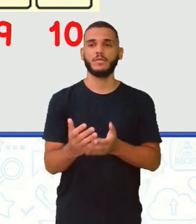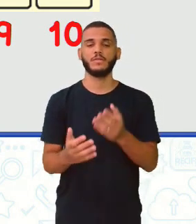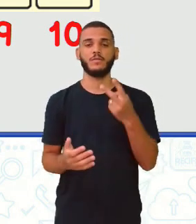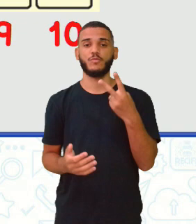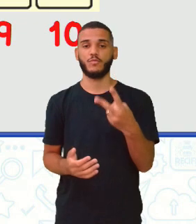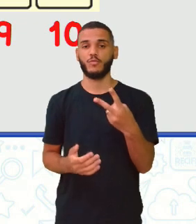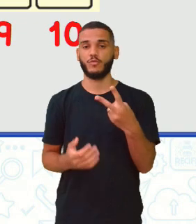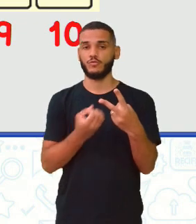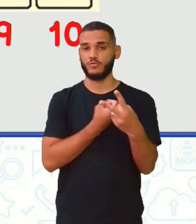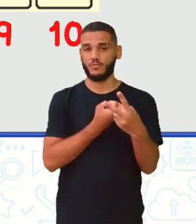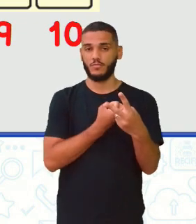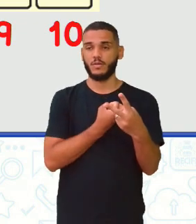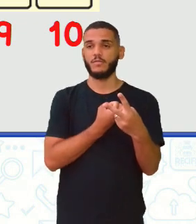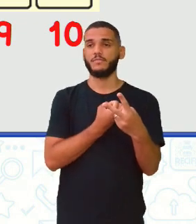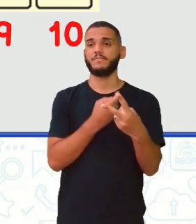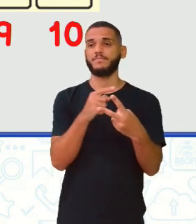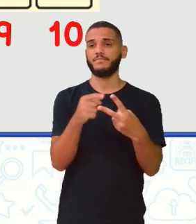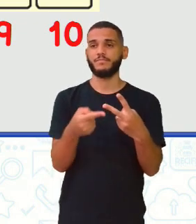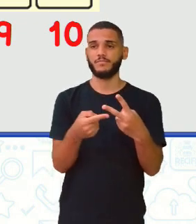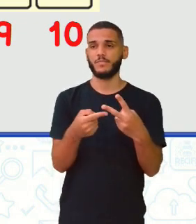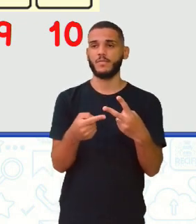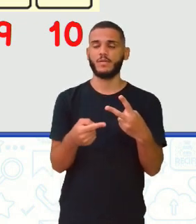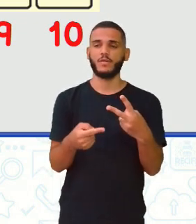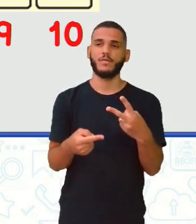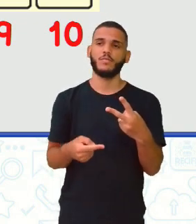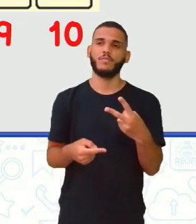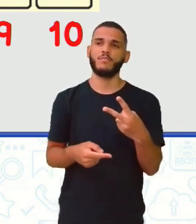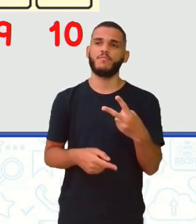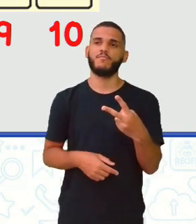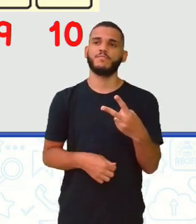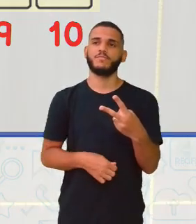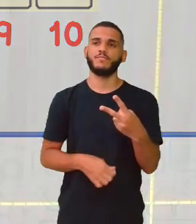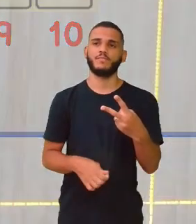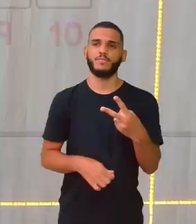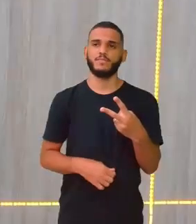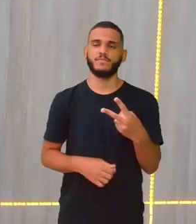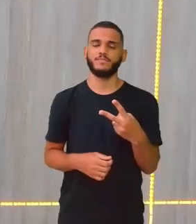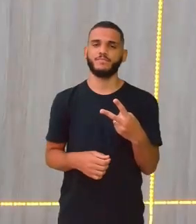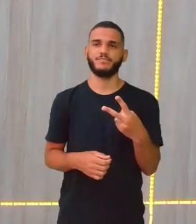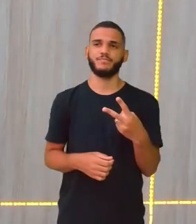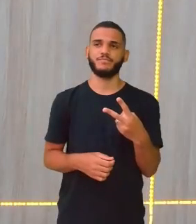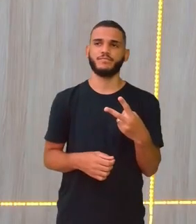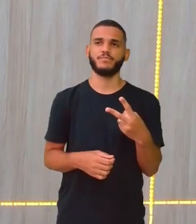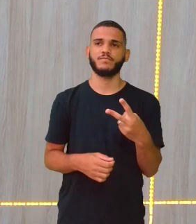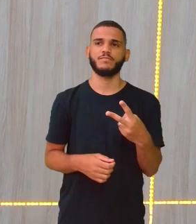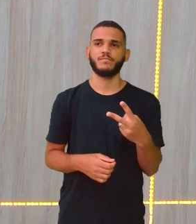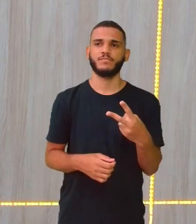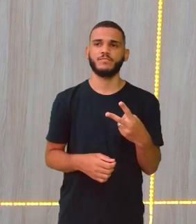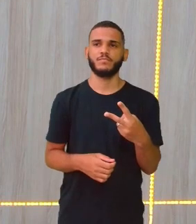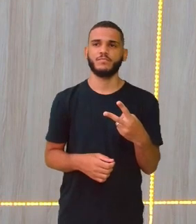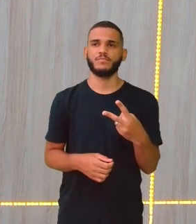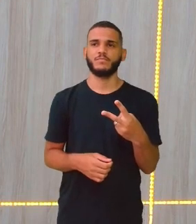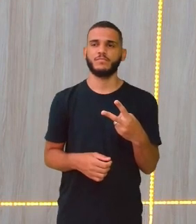eu continuo com 5, 9, traz para mim. Ó, quando eu tenho aqui